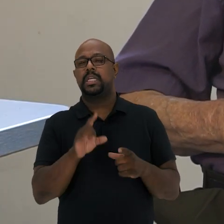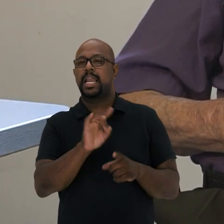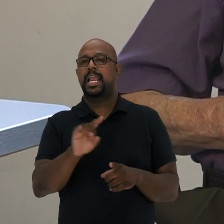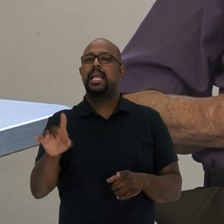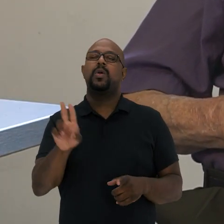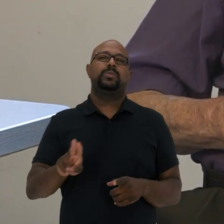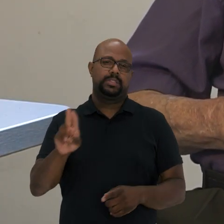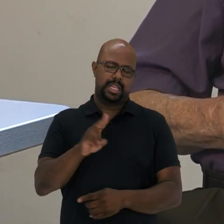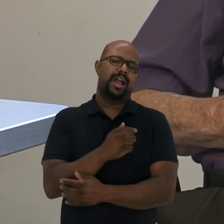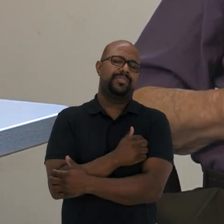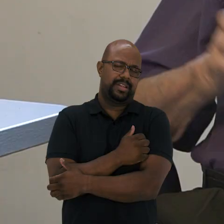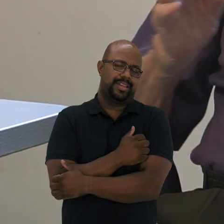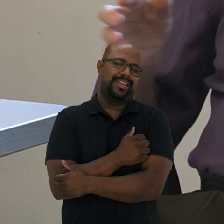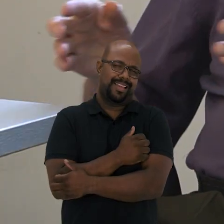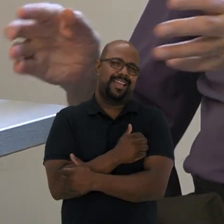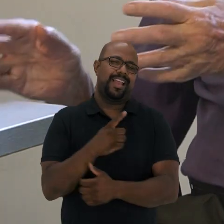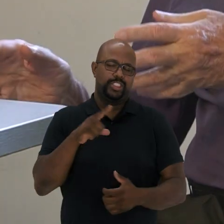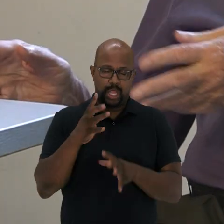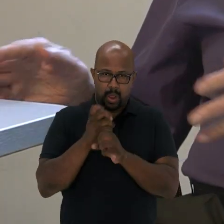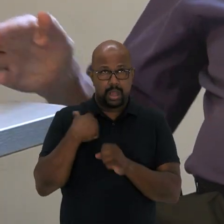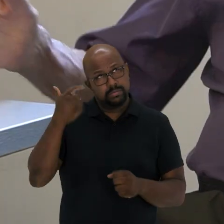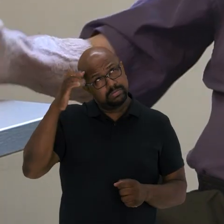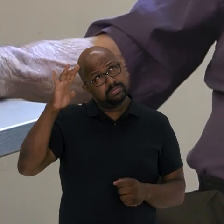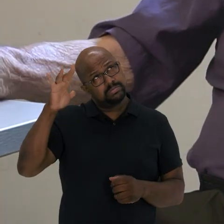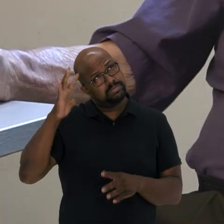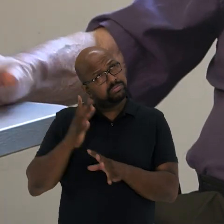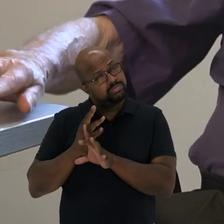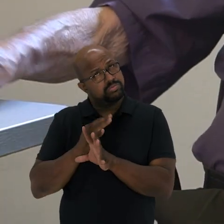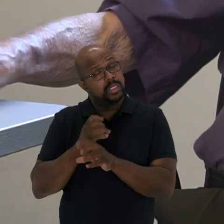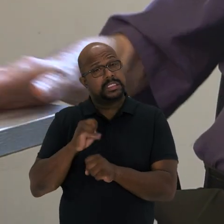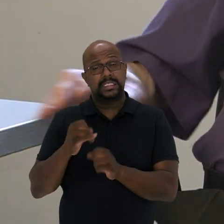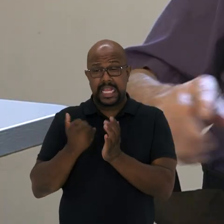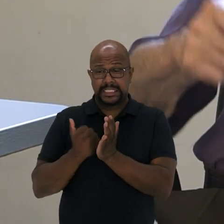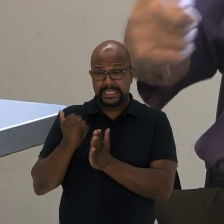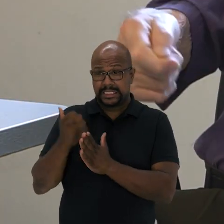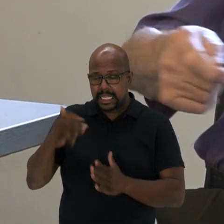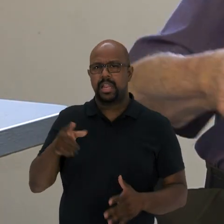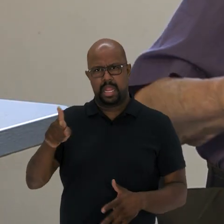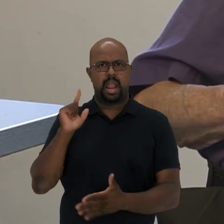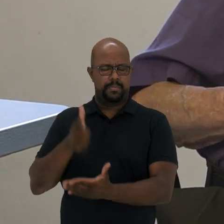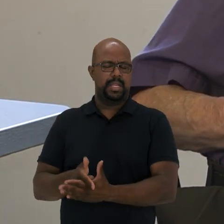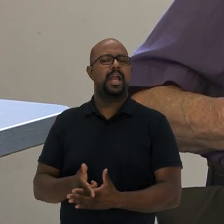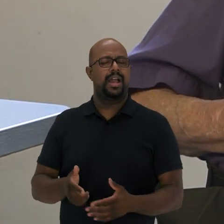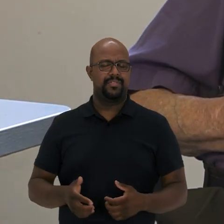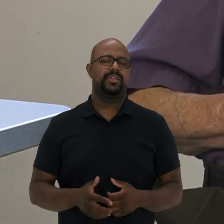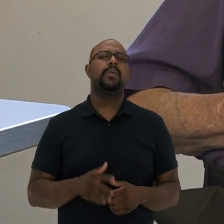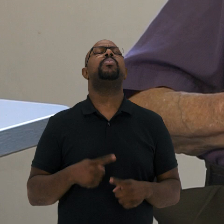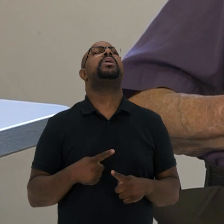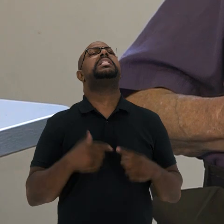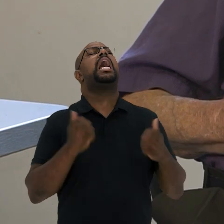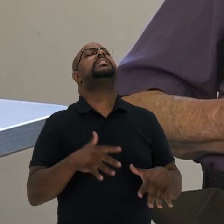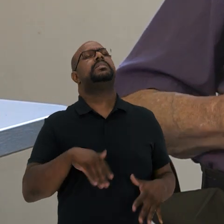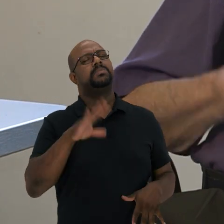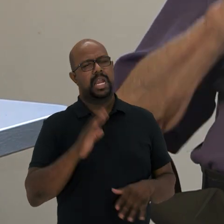higiênico cada um usava, que ele tinha o cálculo dele, e se extrapolava aquele lá, ele ia lá brigar. O